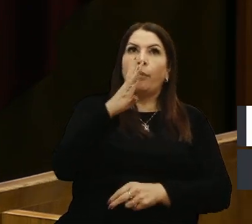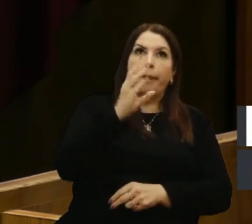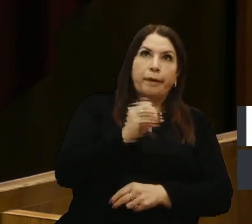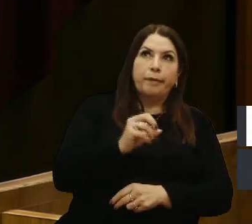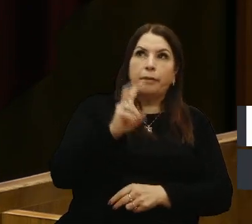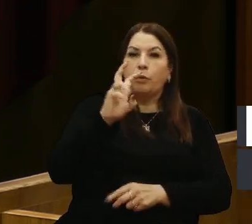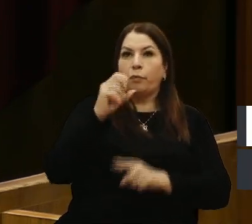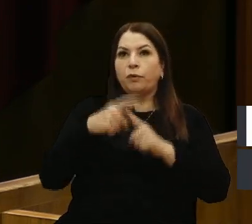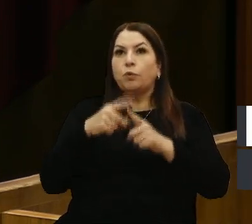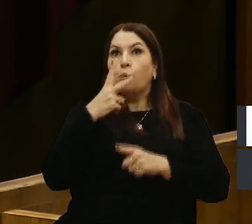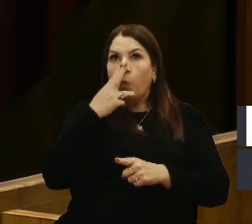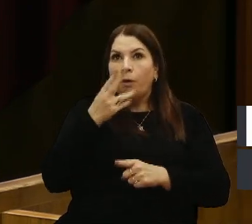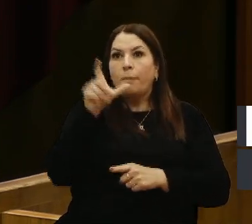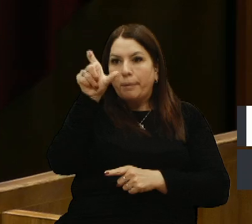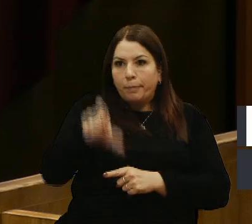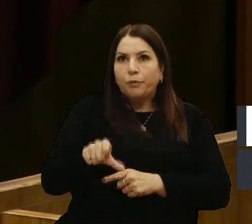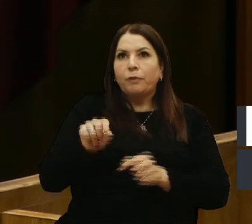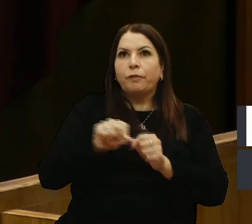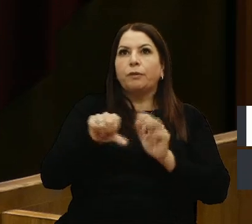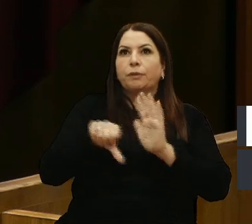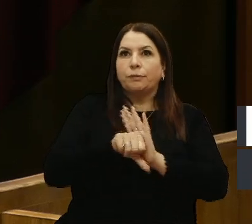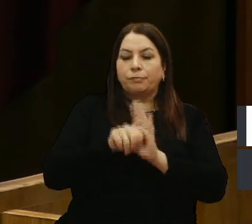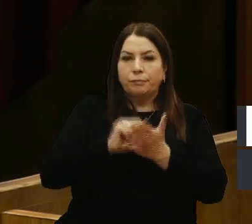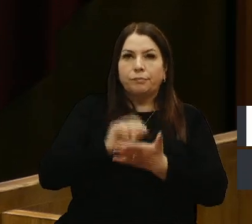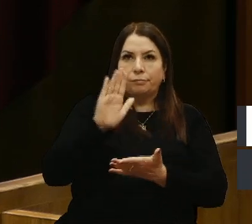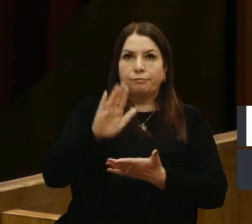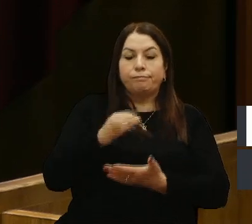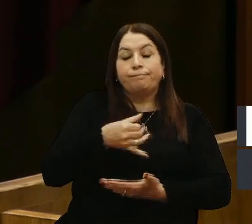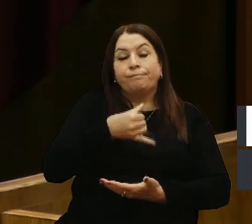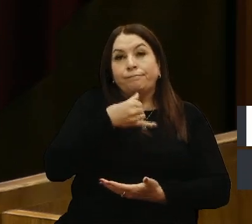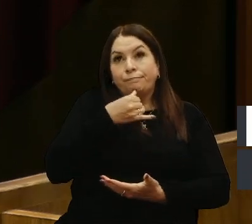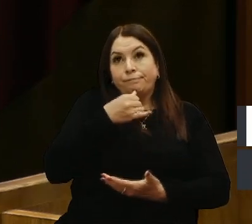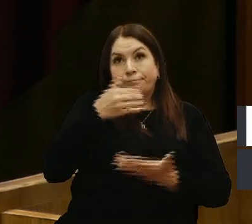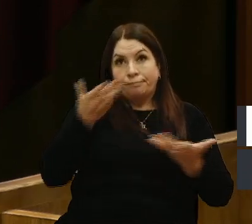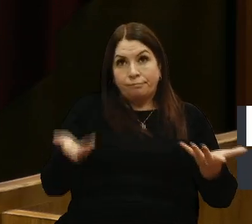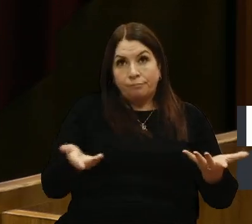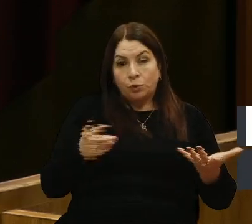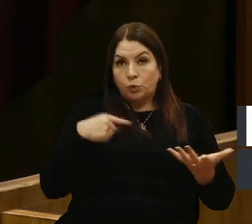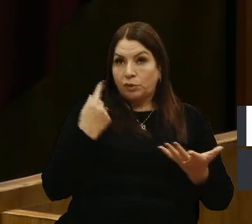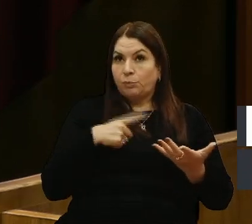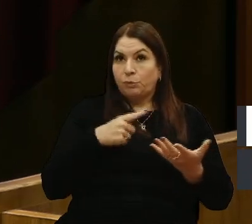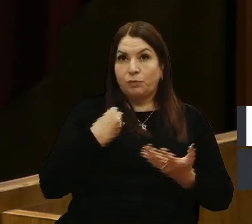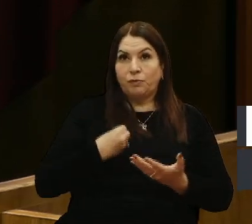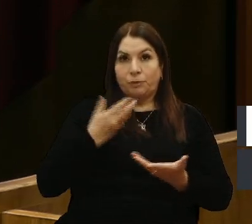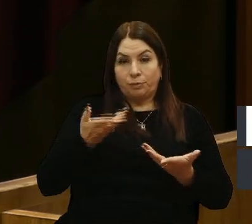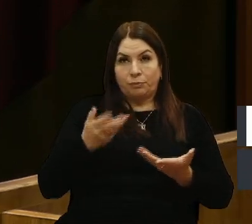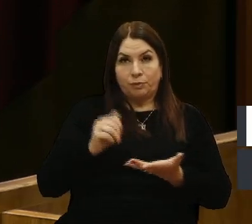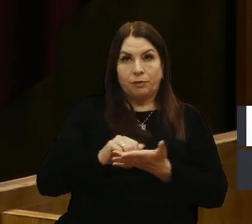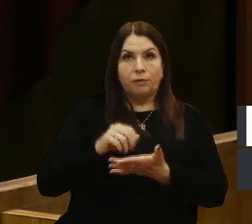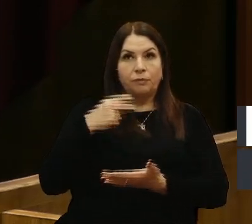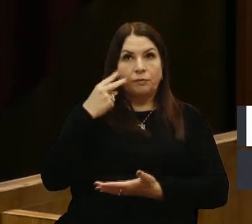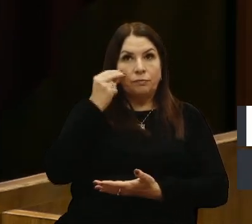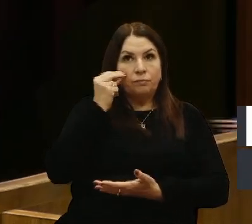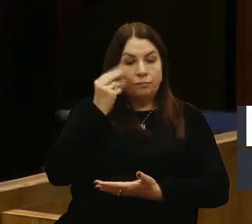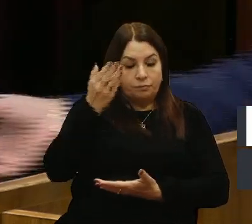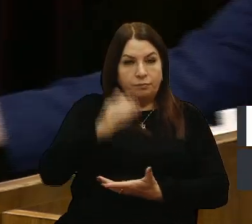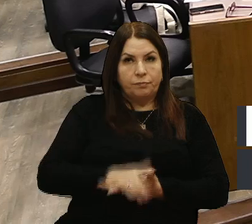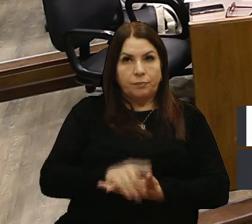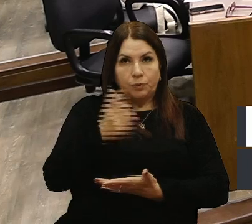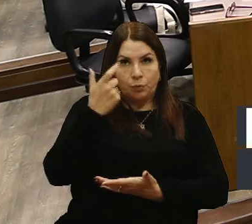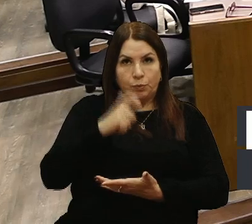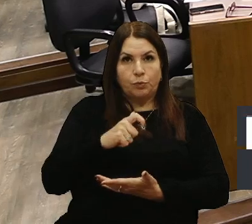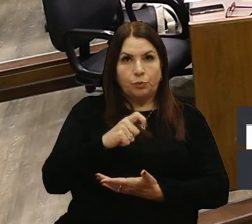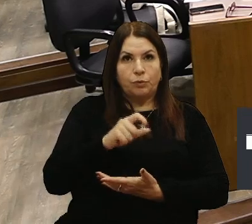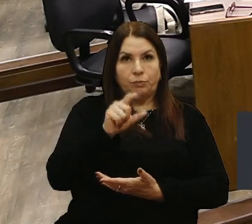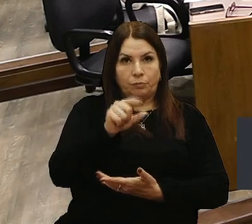vezes o mesmo vagabundo. De uma parte. Infelizmente, nós estamos vivendo isso. Sua parte, vereador Cláudio. Eu acho que uma